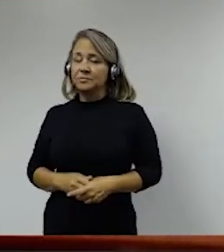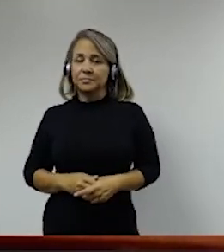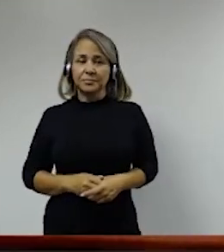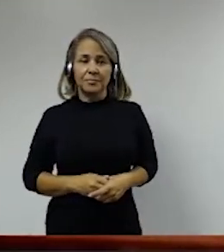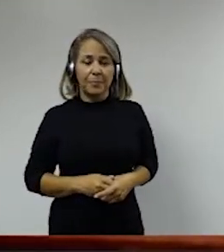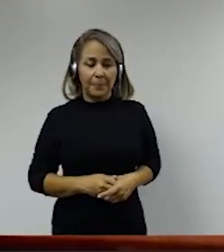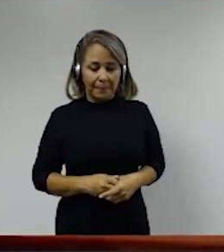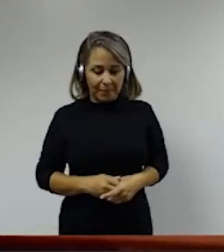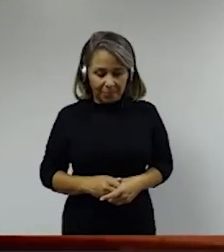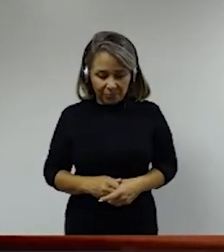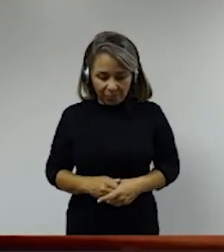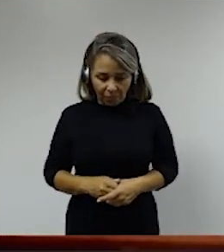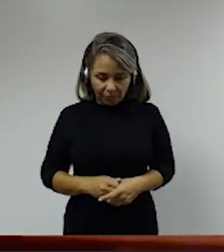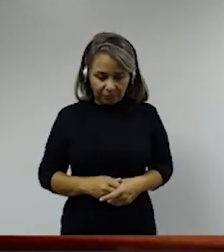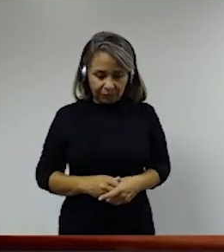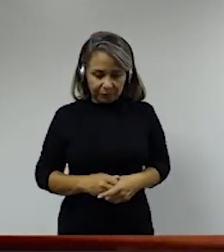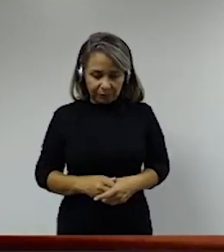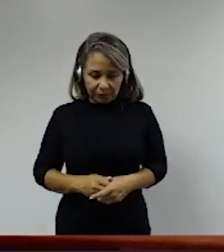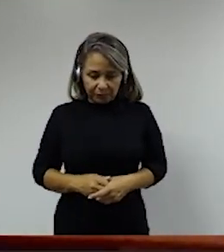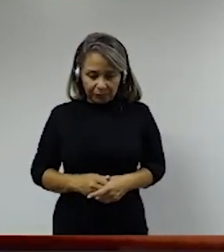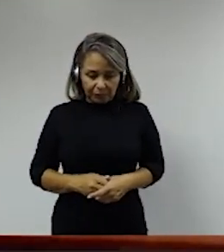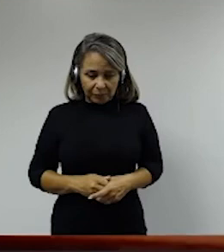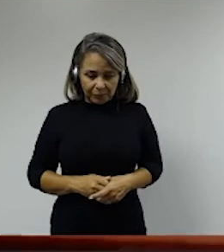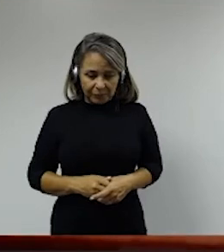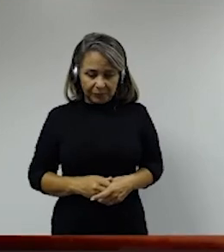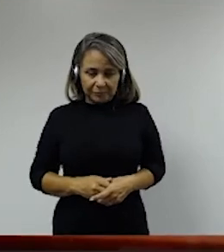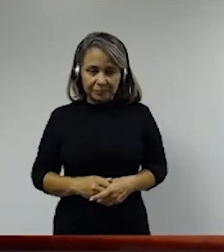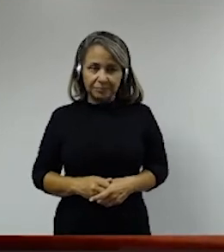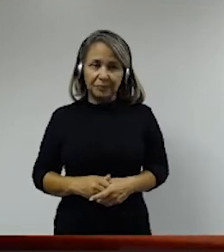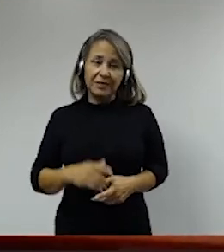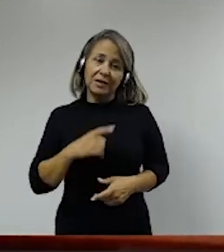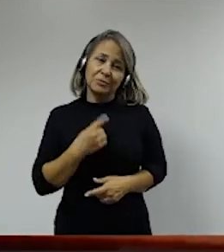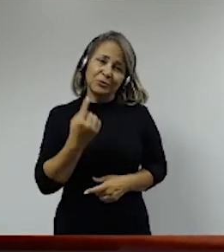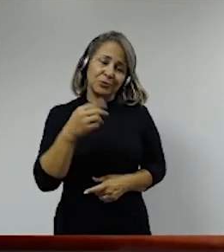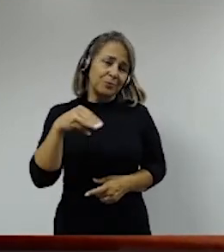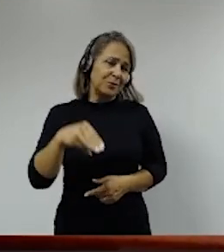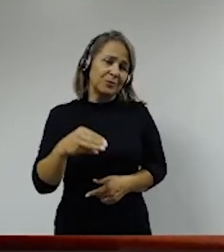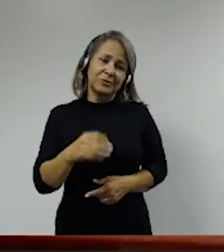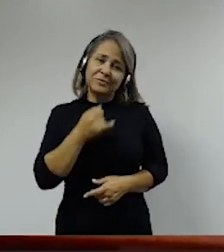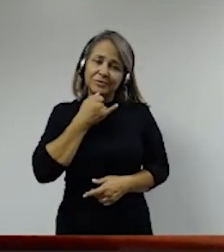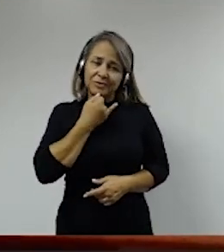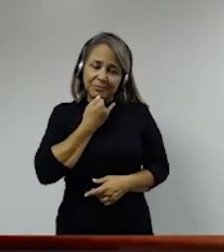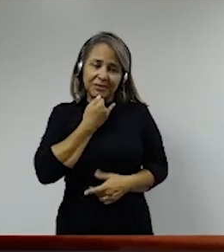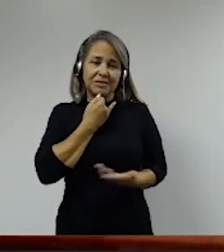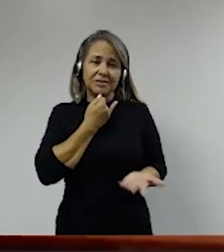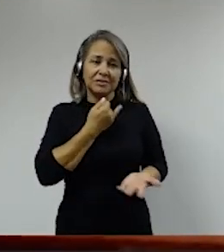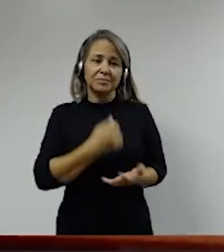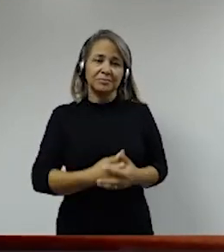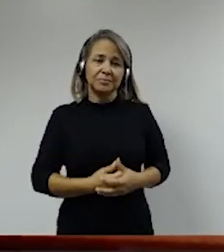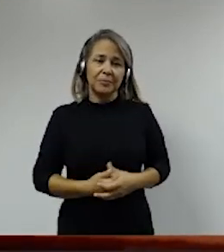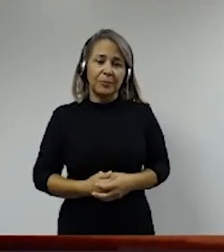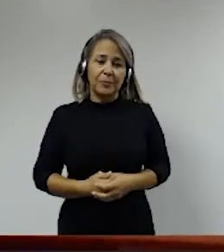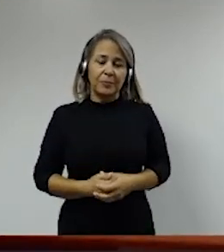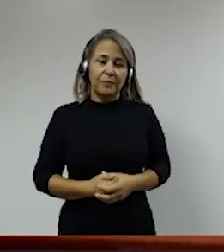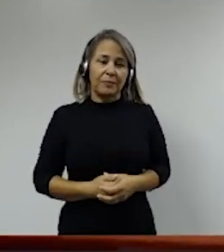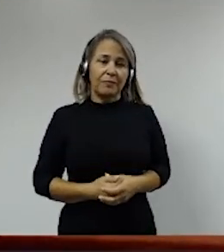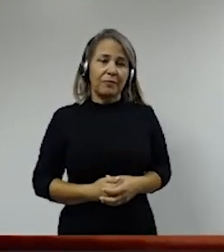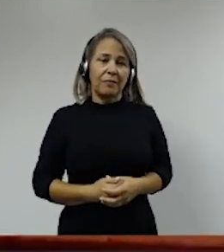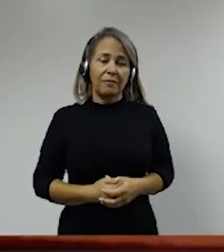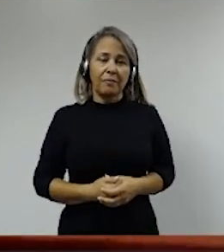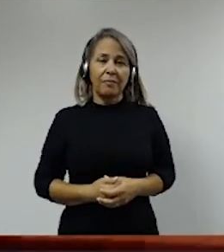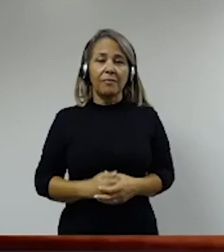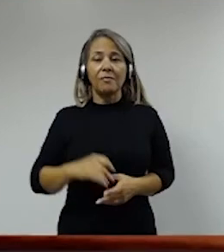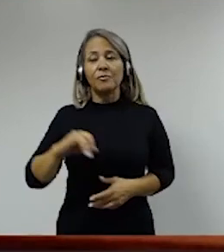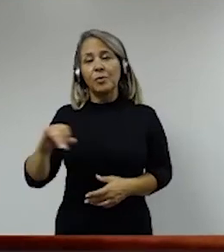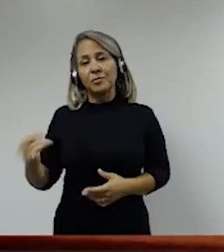Vale, Sidney. Estamos assim, acho que 1 minuto. Infelizmente, a gente tem 2 minutos aqui, foi informado. Enfim, eu vou